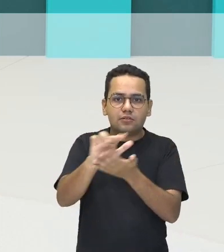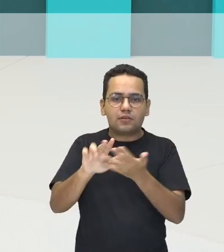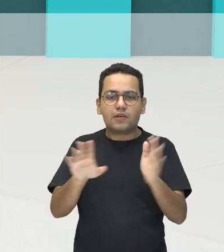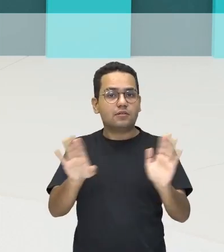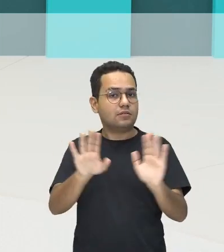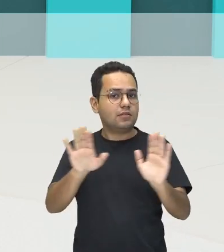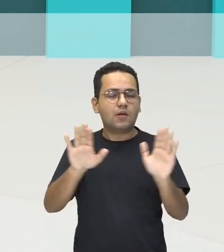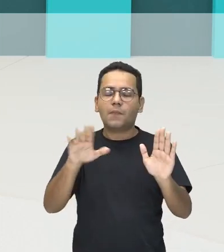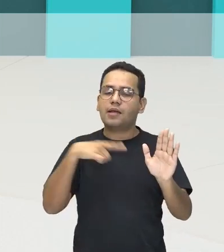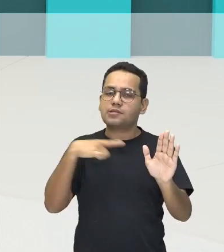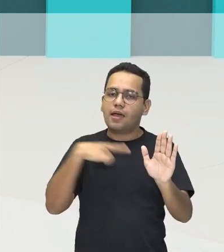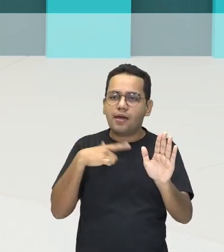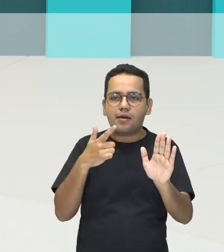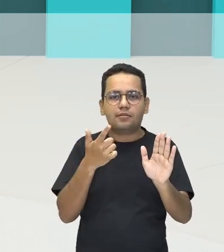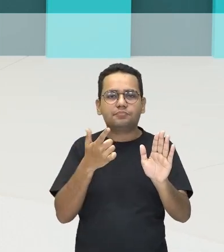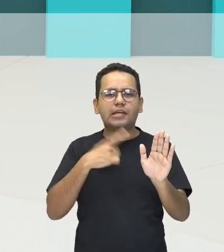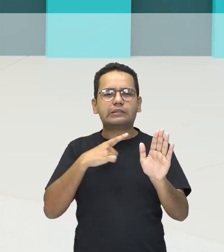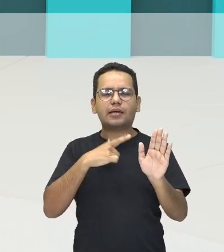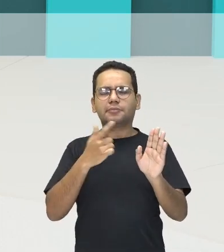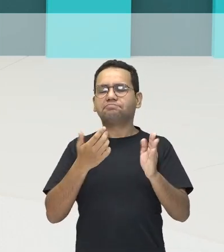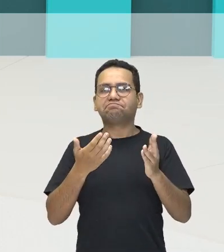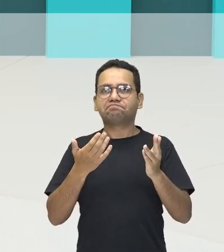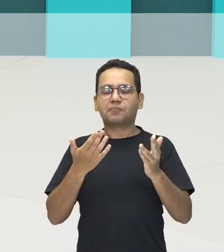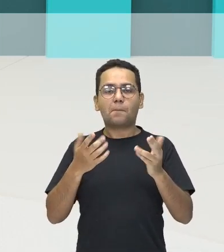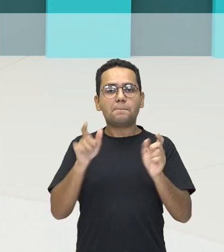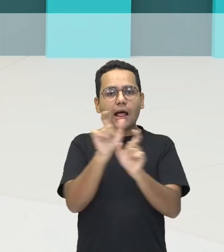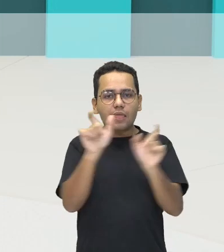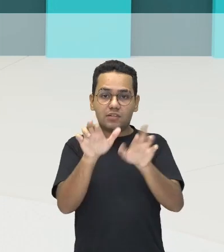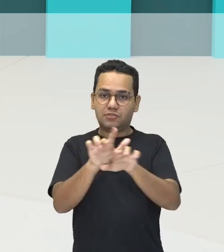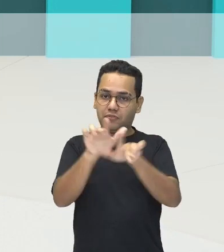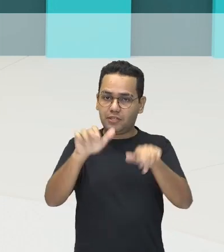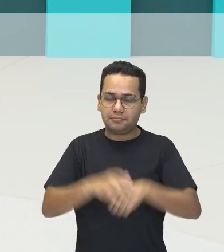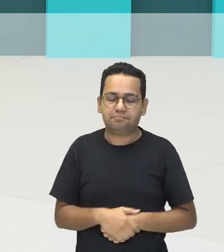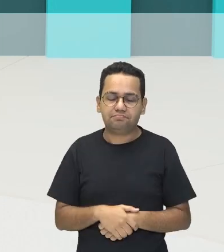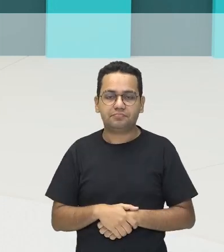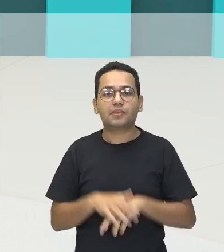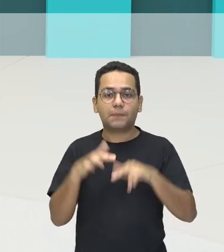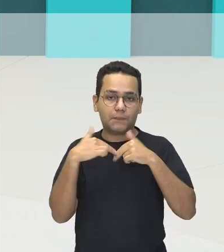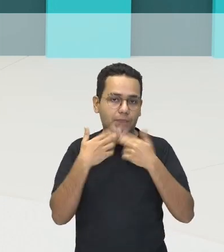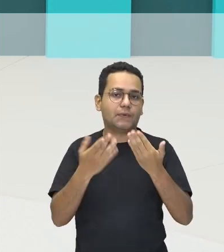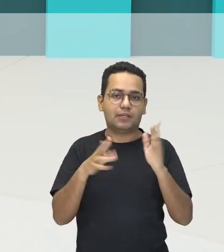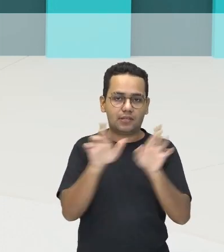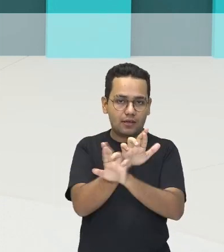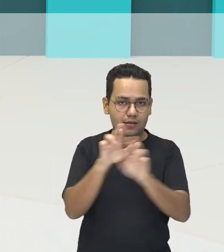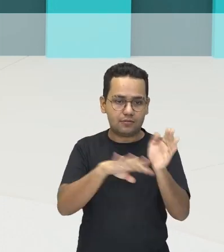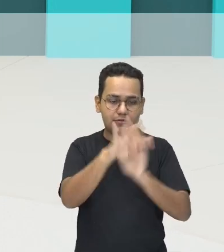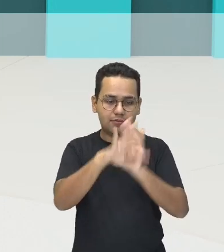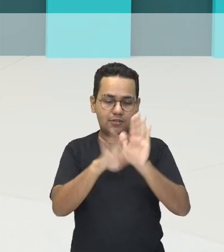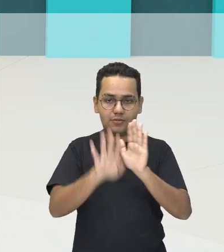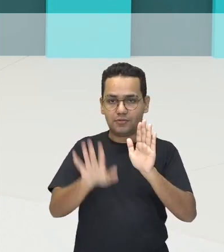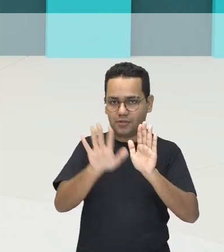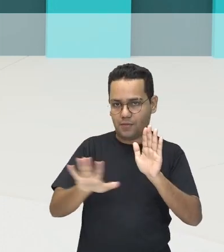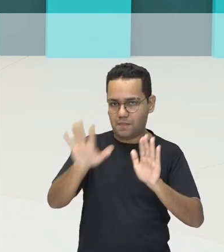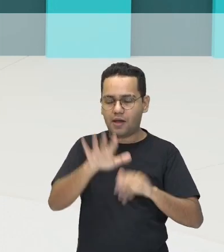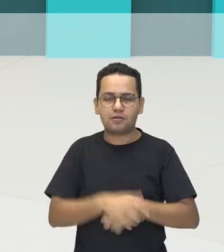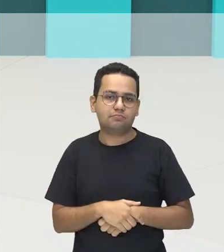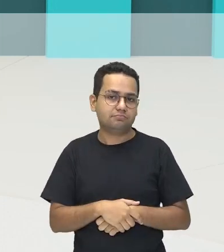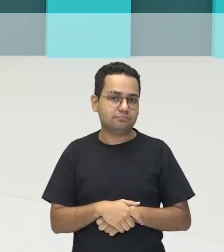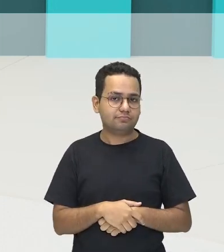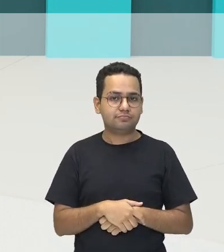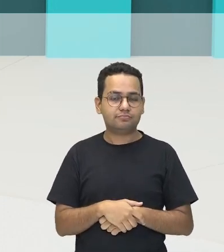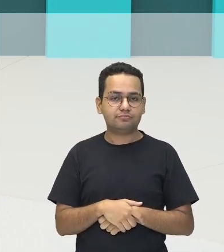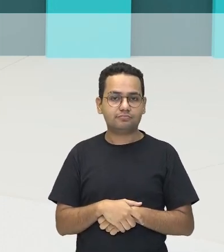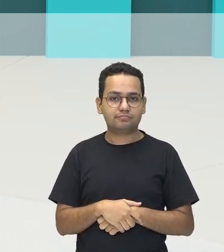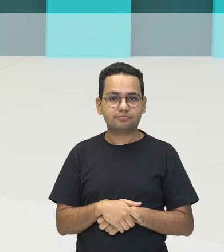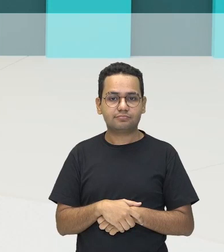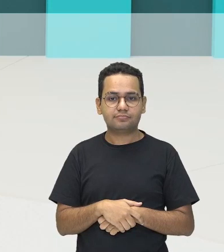outras palavras, mas por isso que eu quis fazer a relação do vídeo com o texto para vocês perceberem que também vocês estão vivendo essas fases da vida. Eu acredito